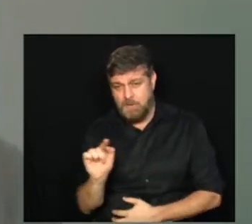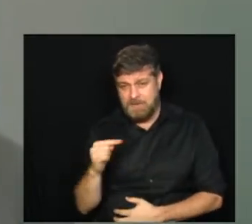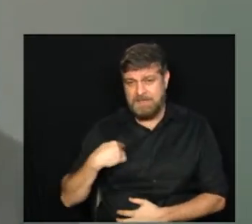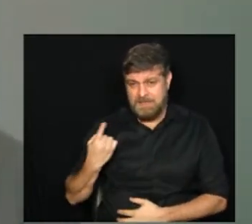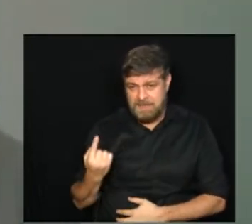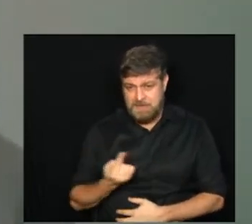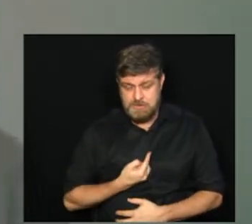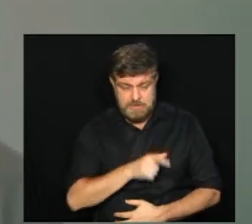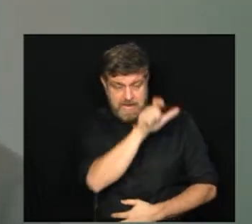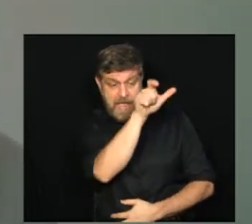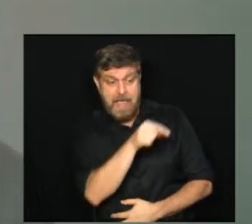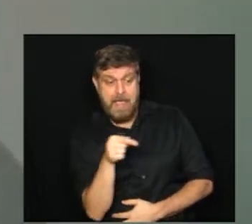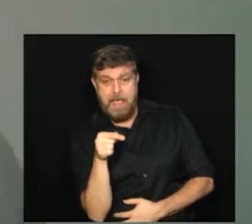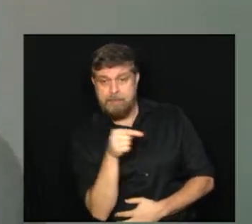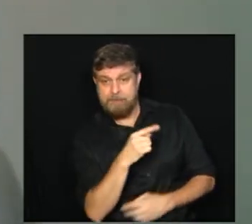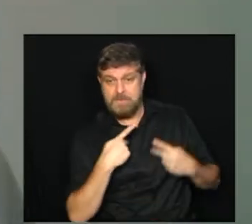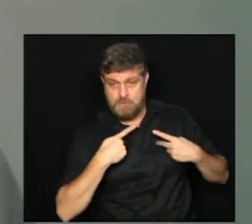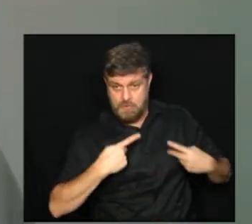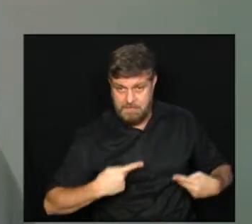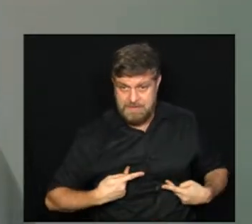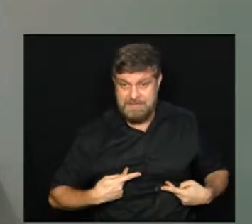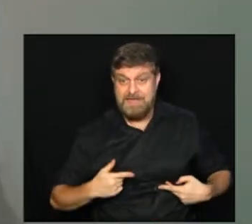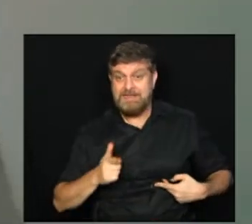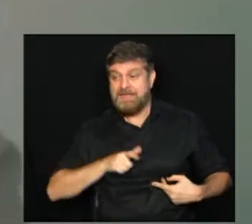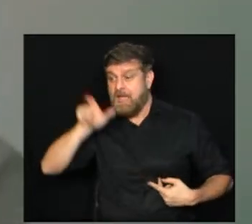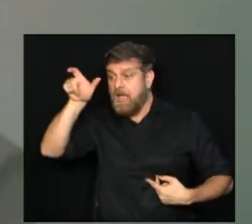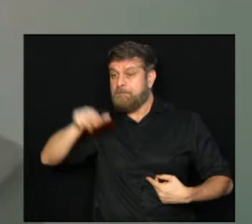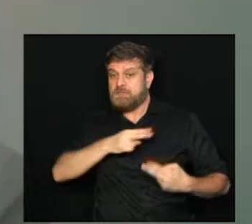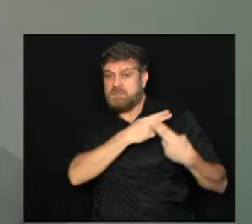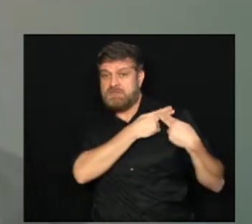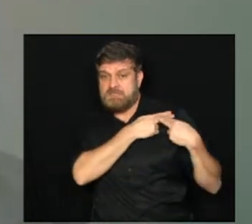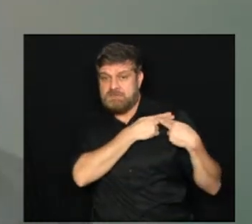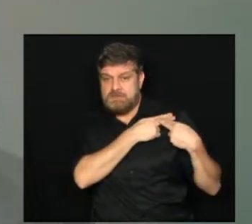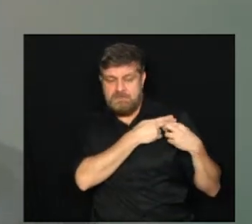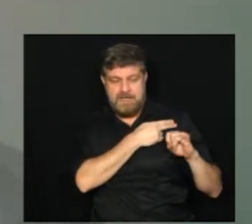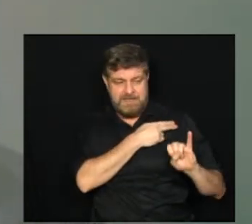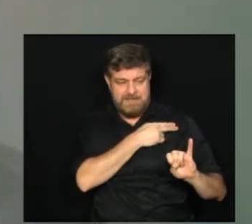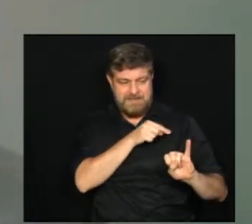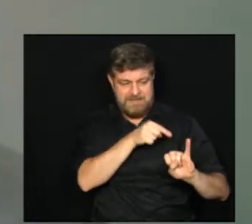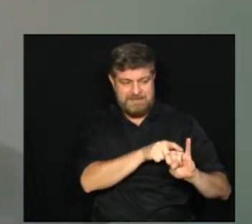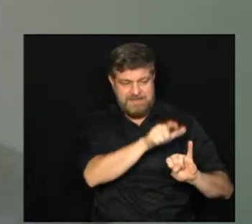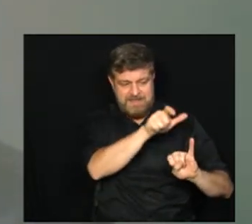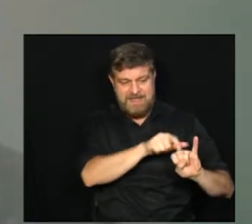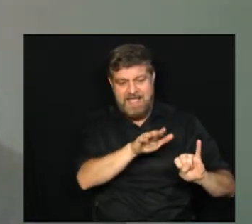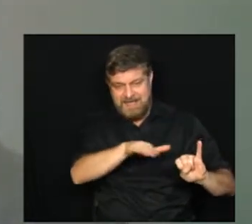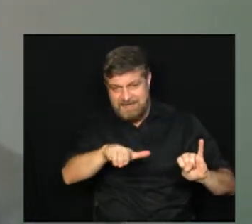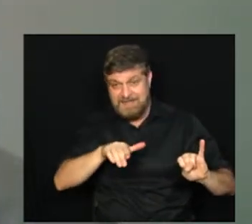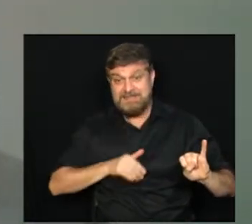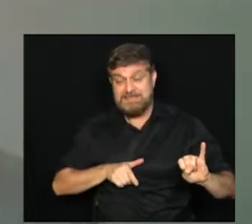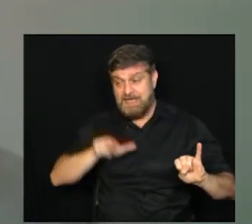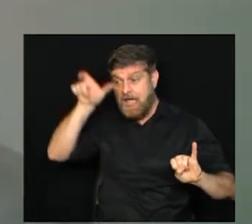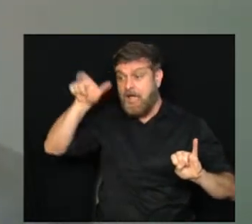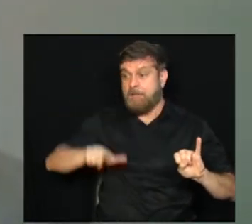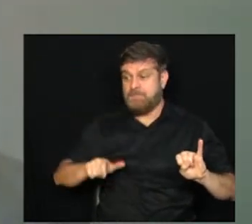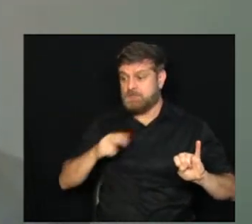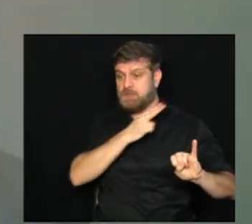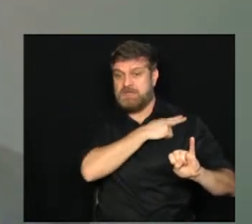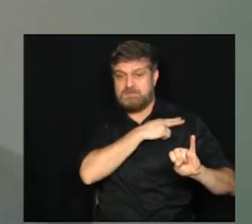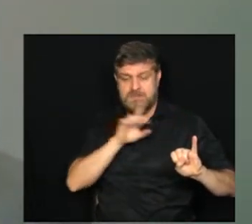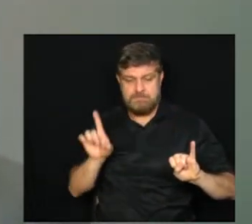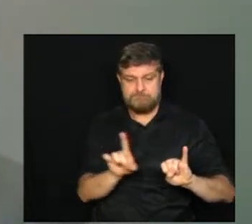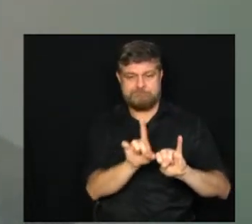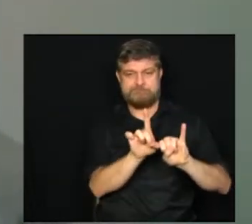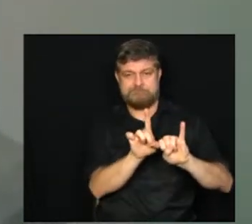cuidando de gente cuidando de gente. Então, o cuidador precisa ser cuidado, né, Débora? Você sabe muito bem que um cuidador que não foi